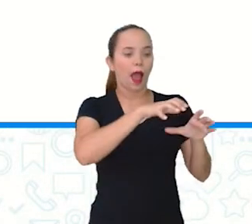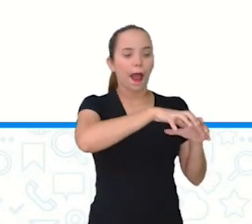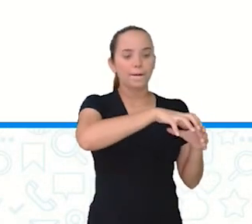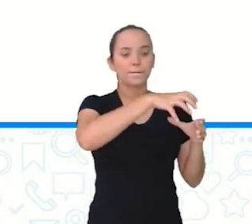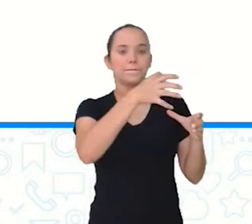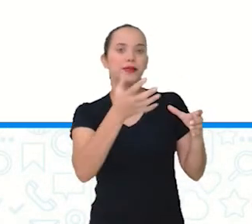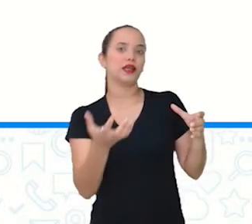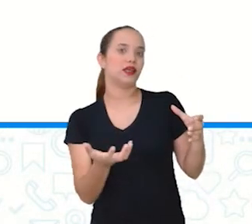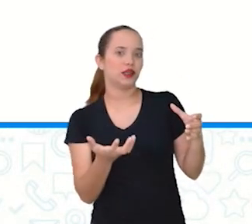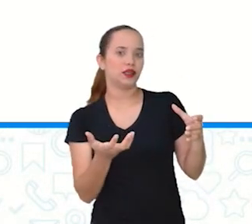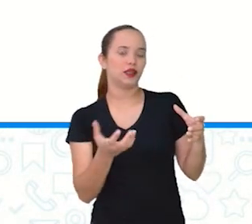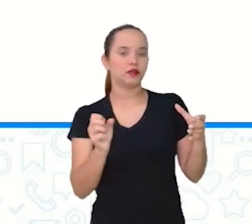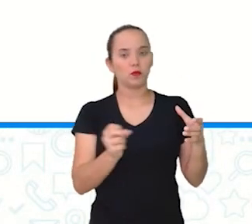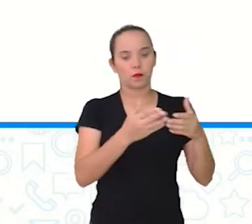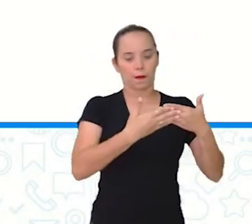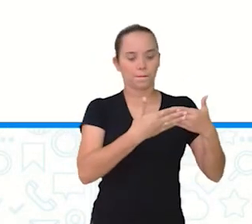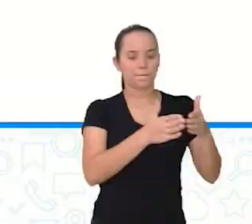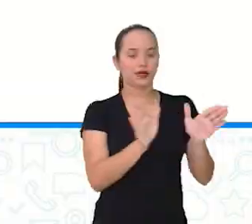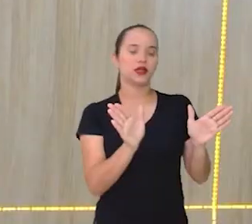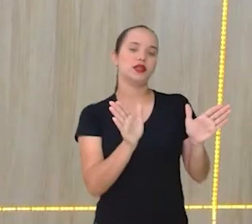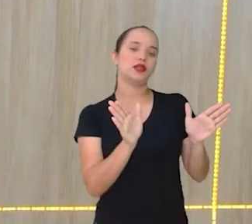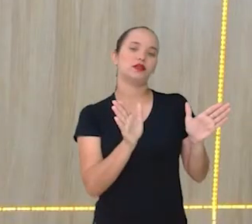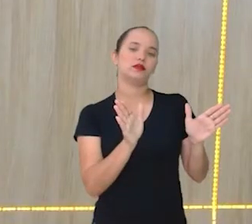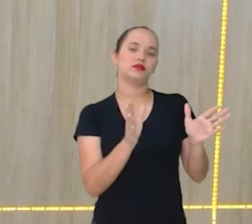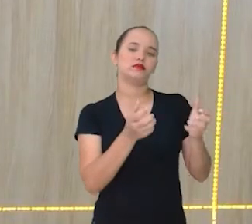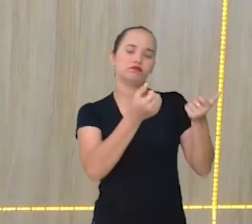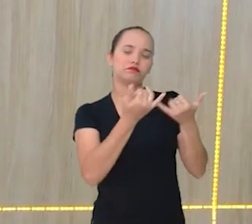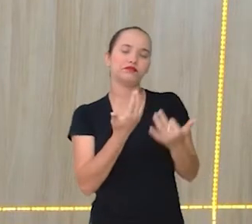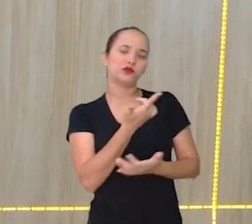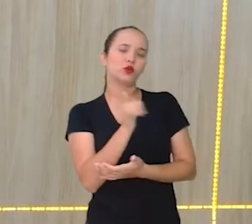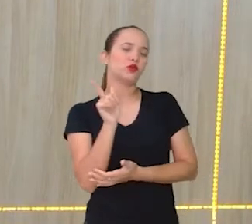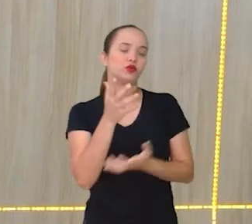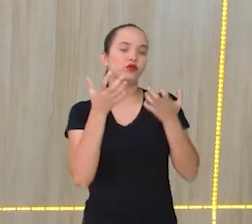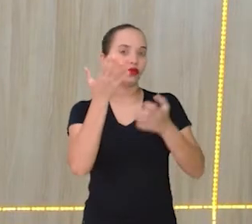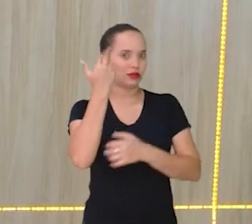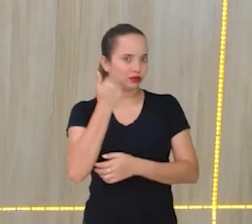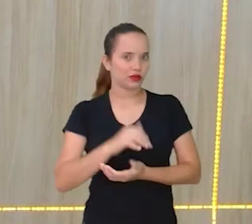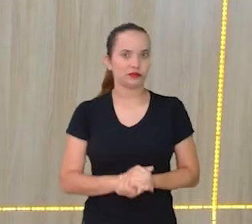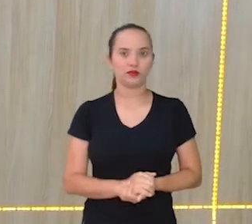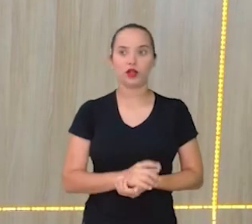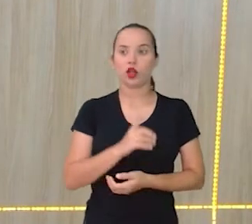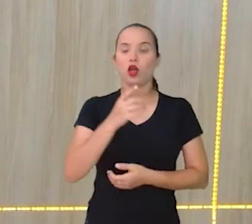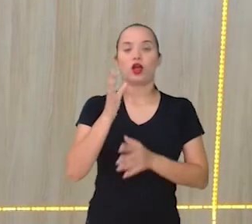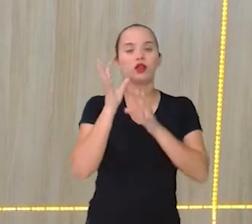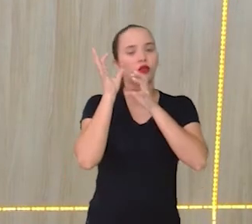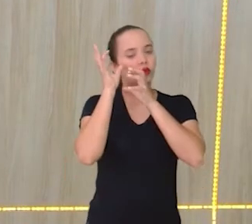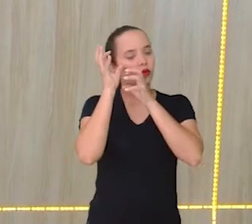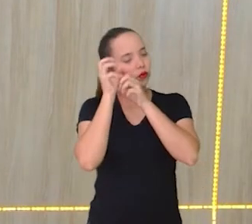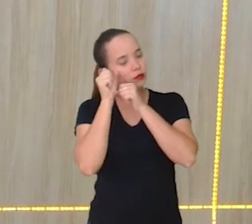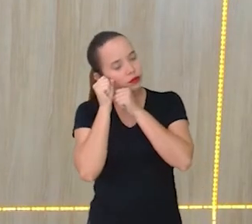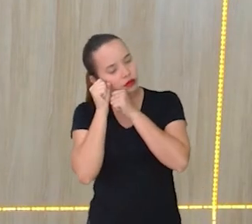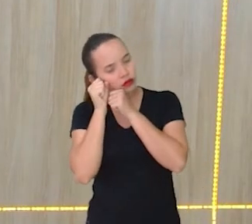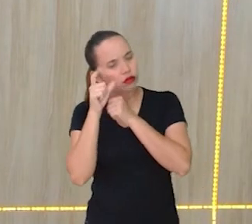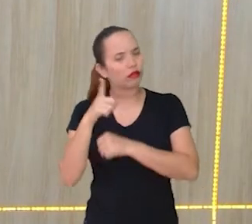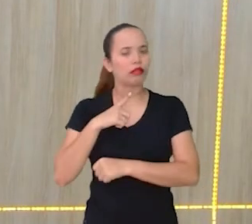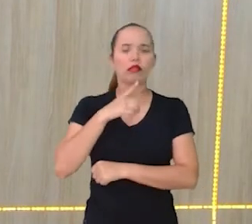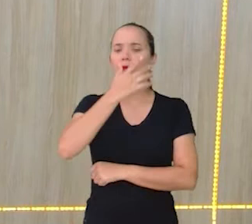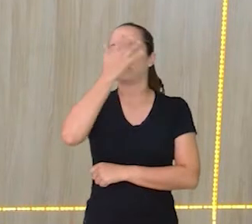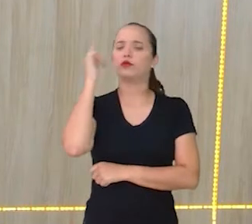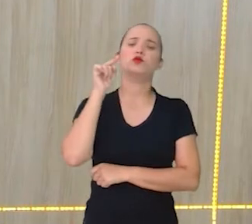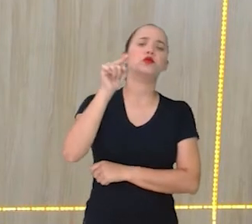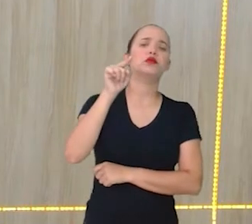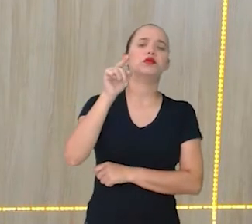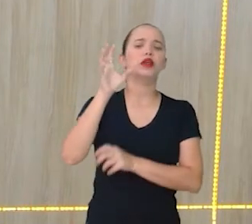abrir. Fala pra mim mais outro. Eu quero muito saber, me conta. Dormir, será que tem alguém aí falando dormir?